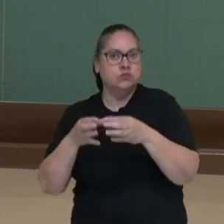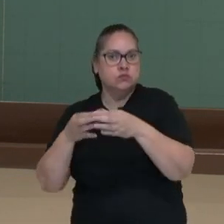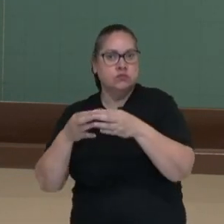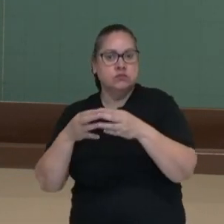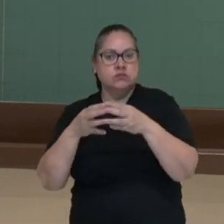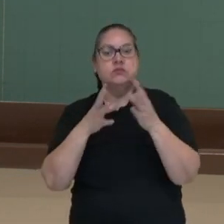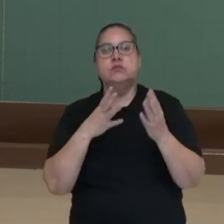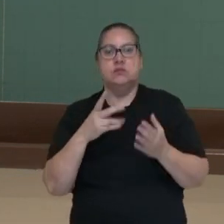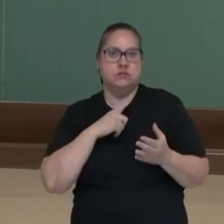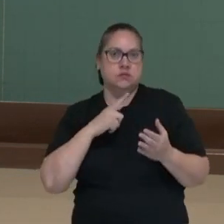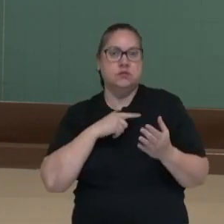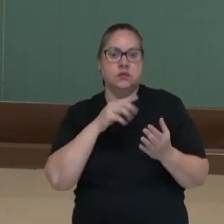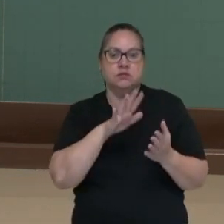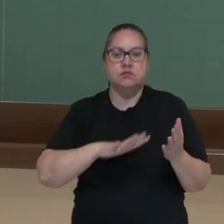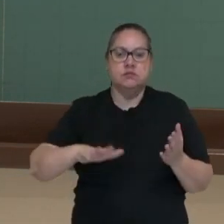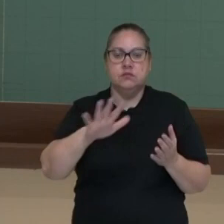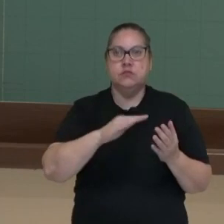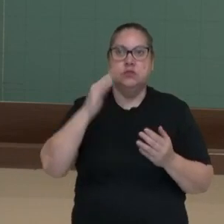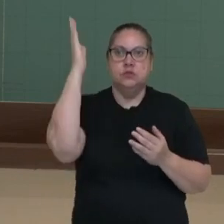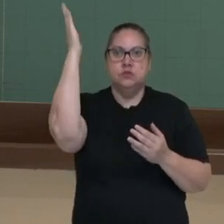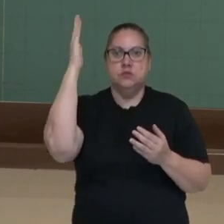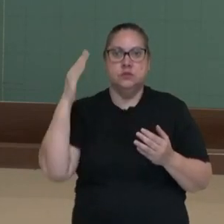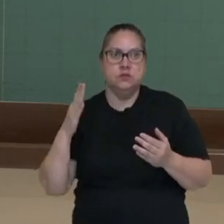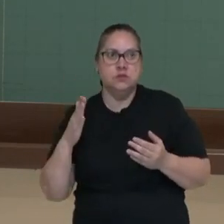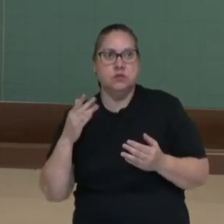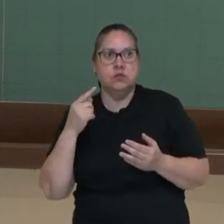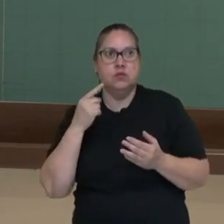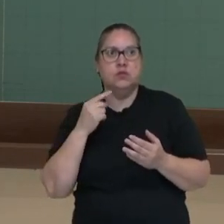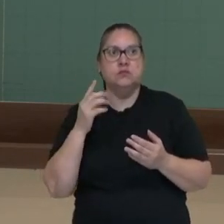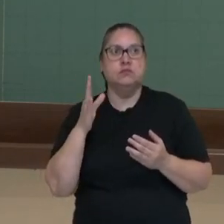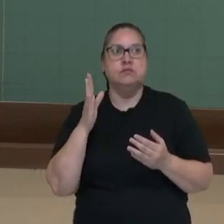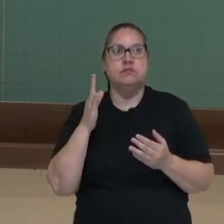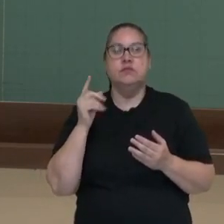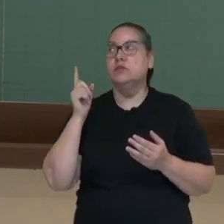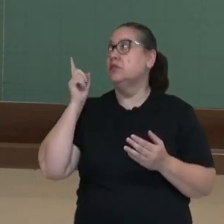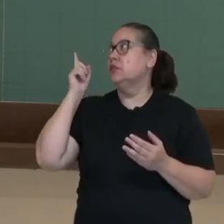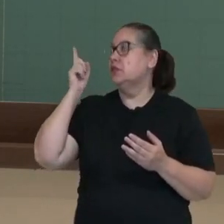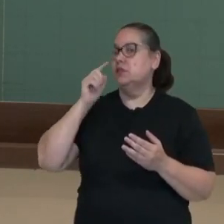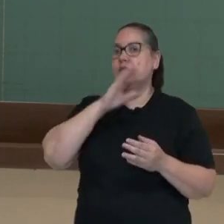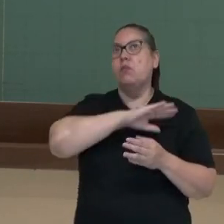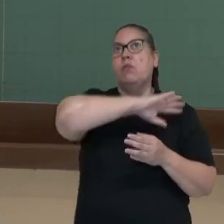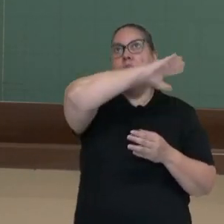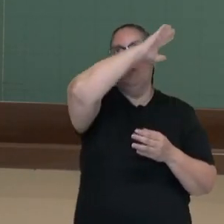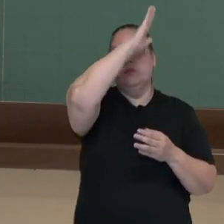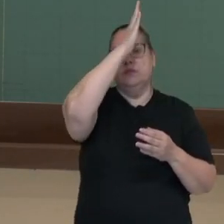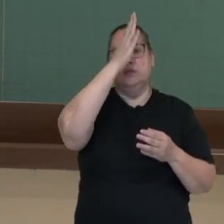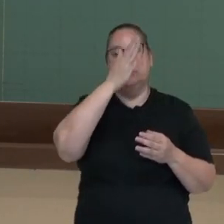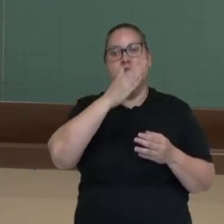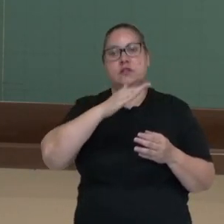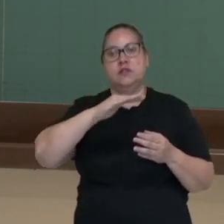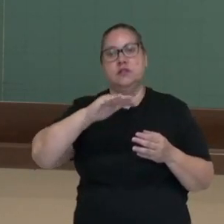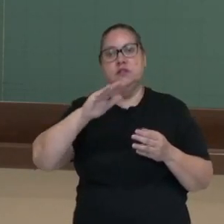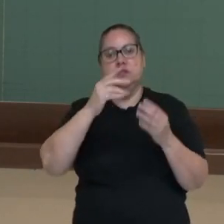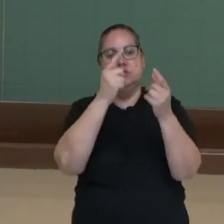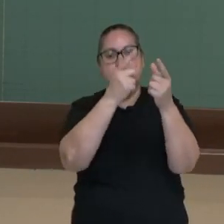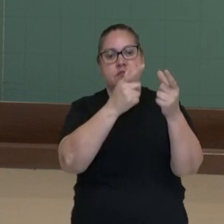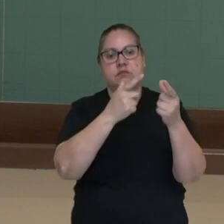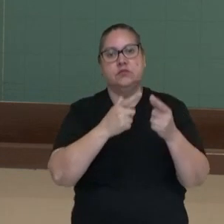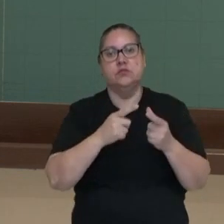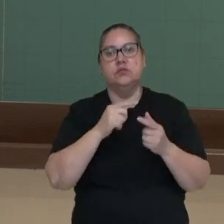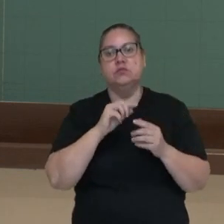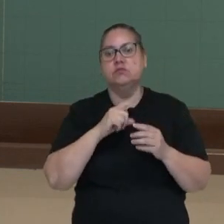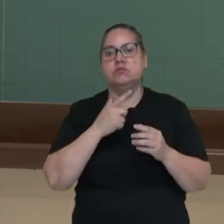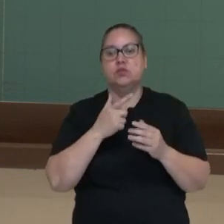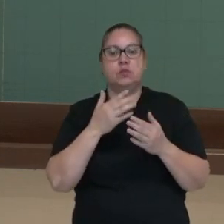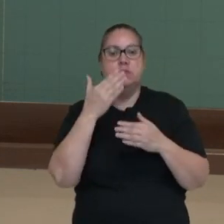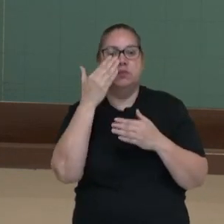formas que nós temos no território brasileiro. Então, as formas montanhas, por exemplo, as regiões montanhosas, não